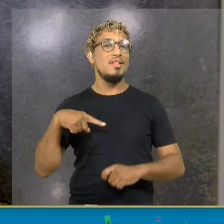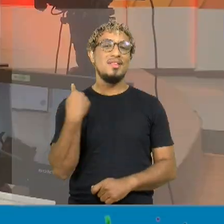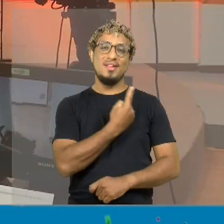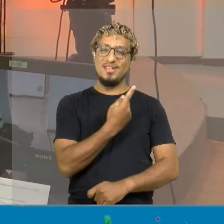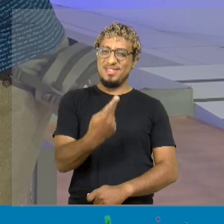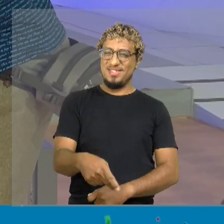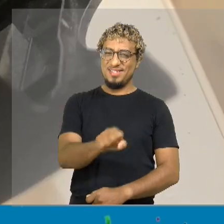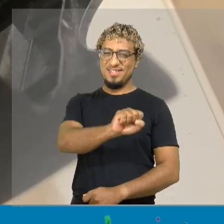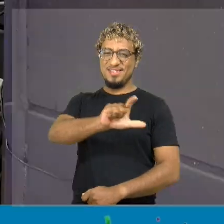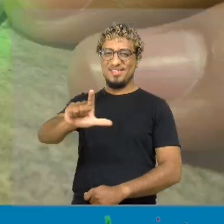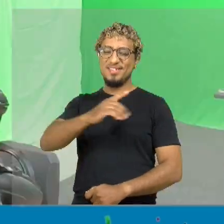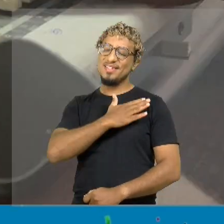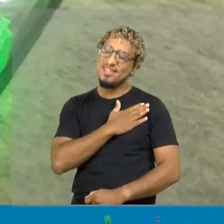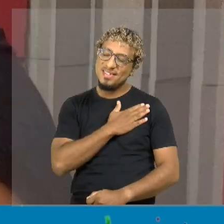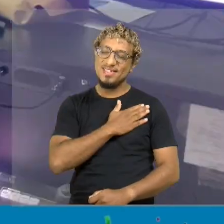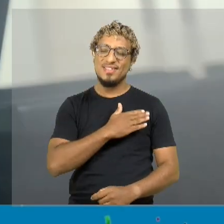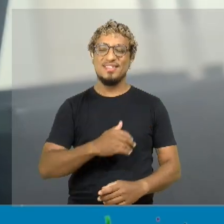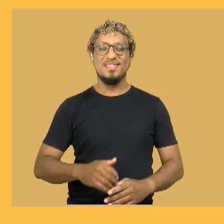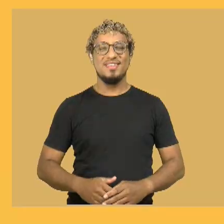Luís.